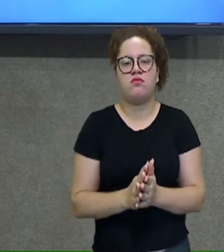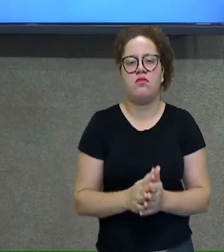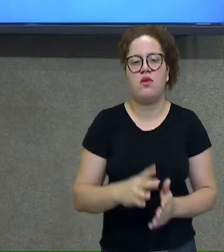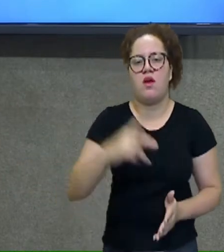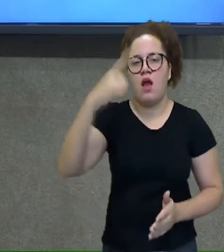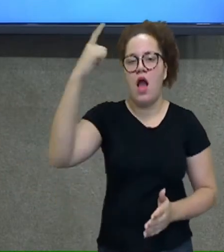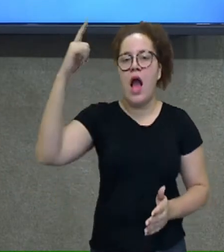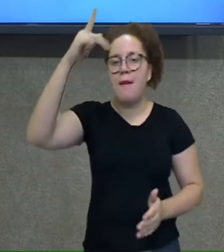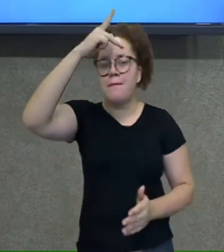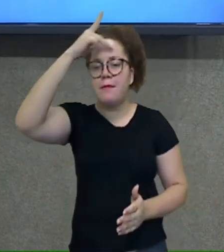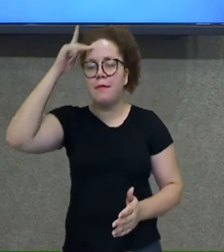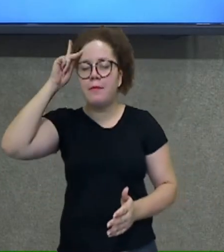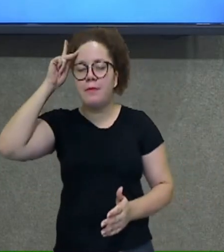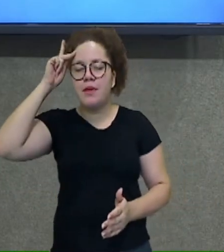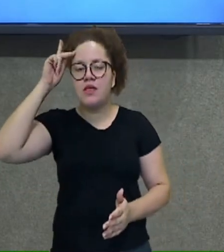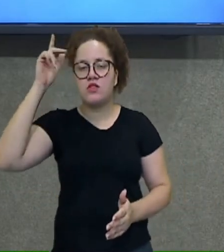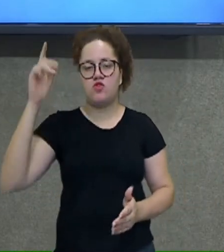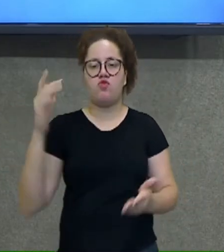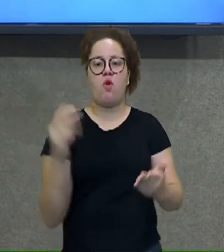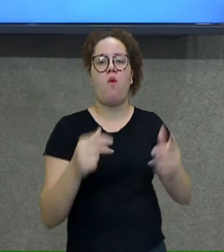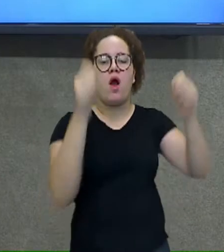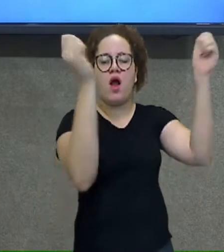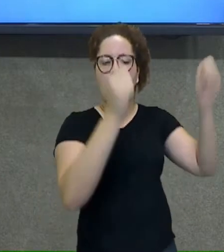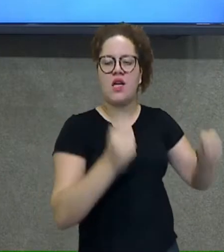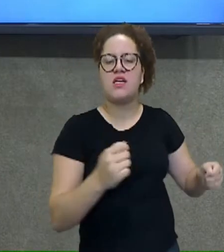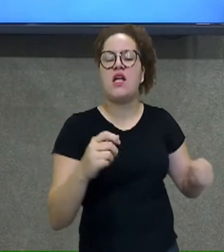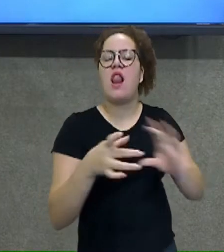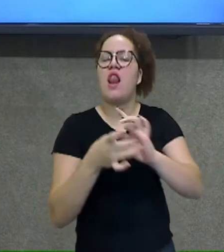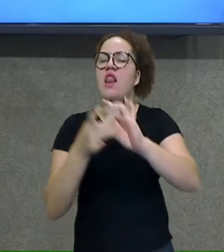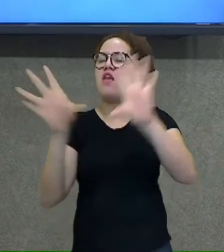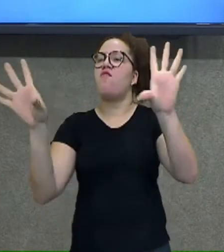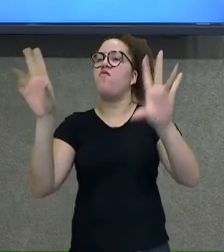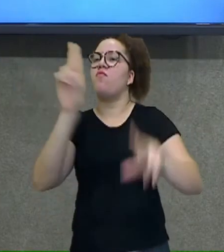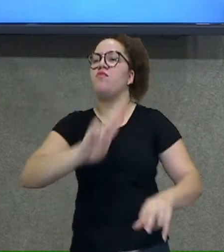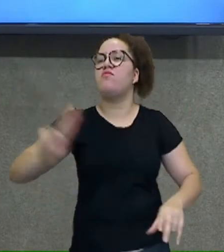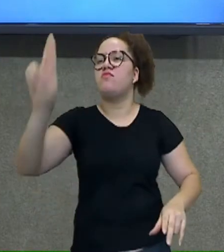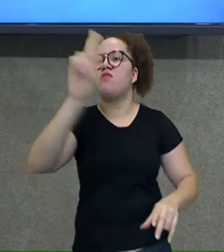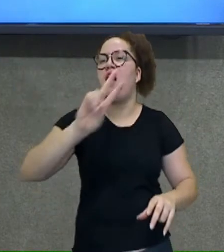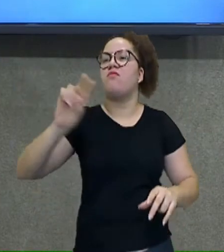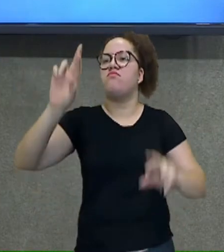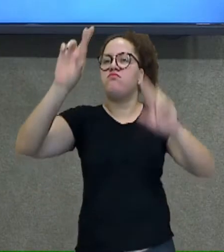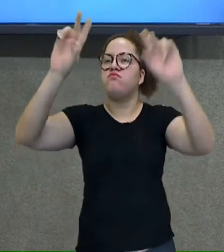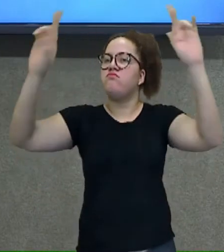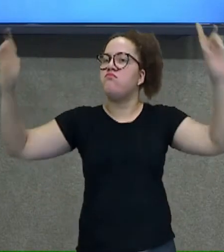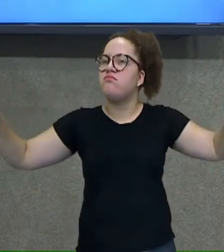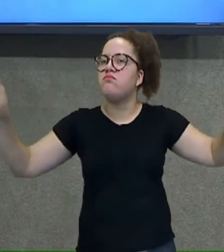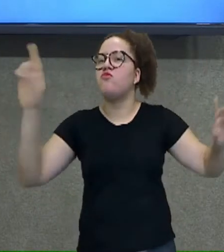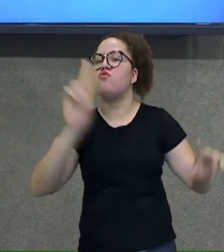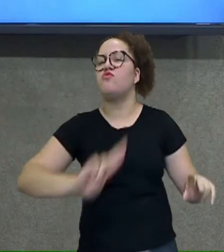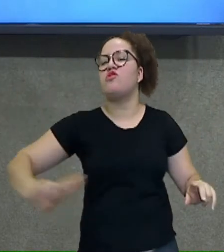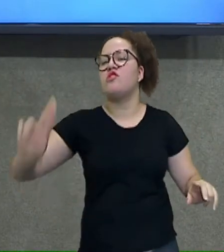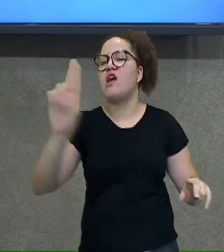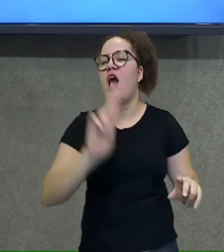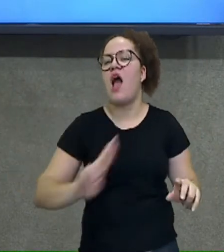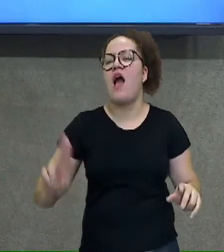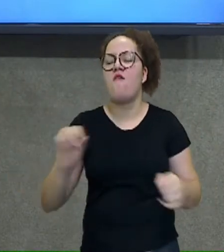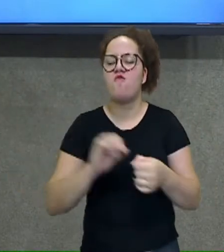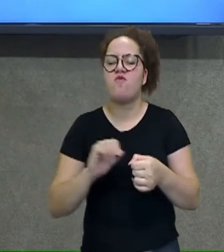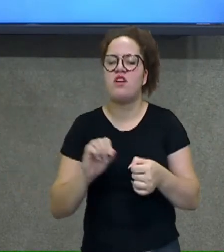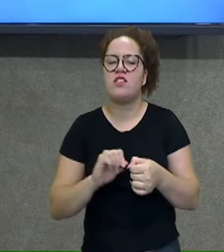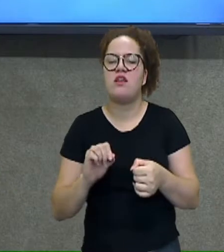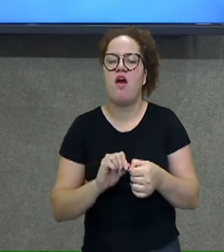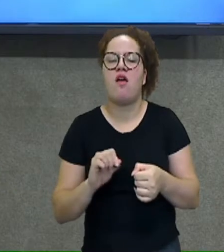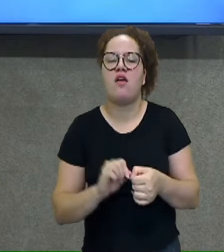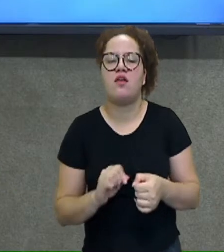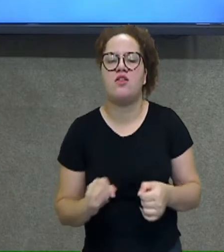poder usar dos diversos materiais, e poder usar e fazer releituras das